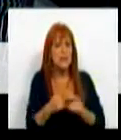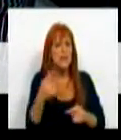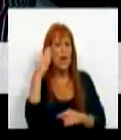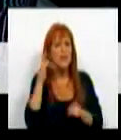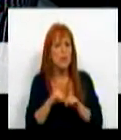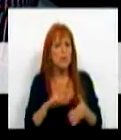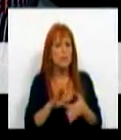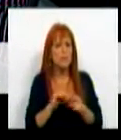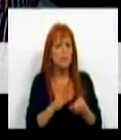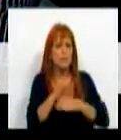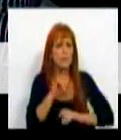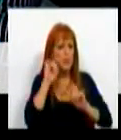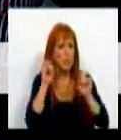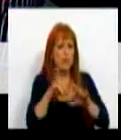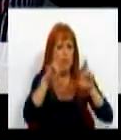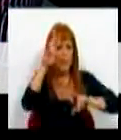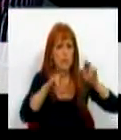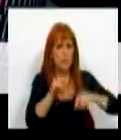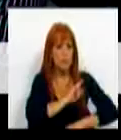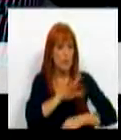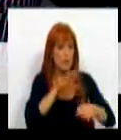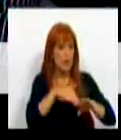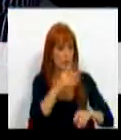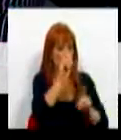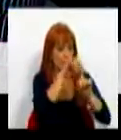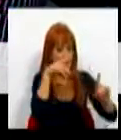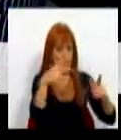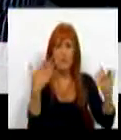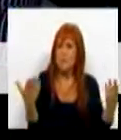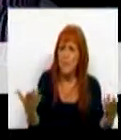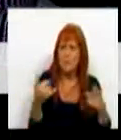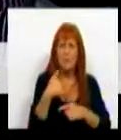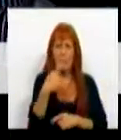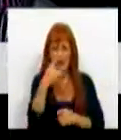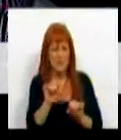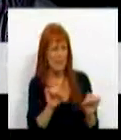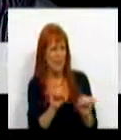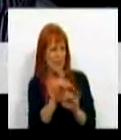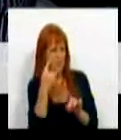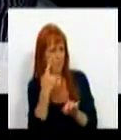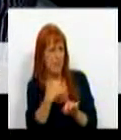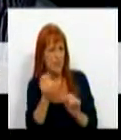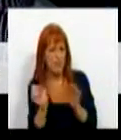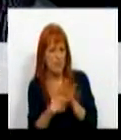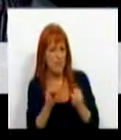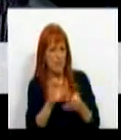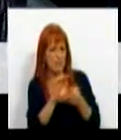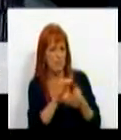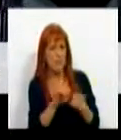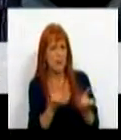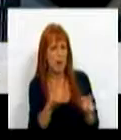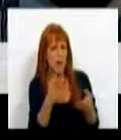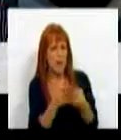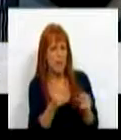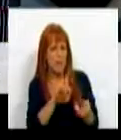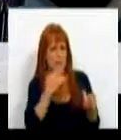para considerar a manutenção do controle dos acionistas privados sobre o BANIF. Ora, isto parece interessa evidenciar que a injeção de capital não tem